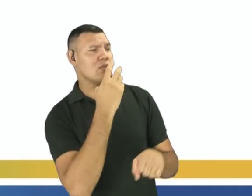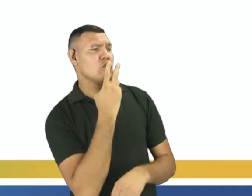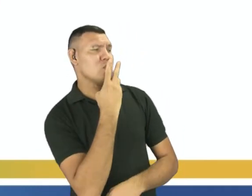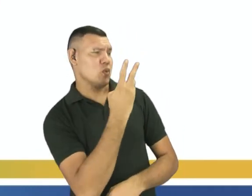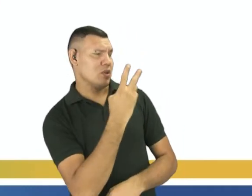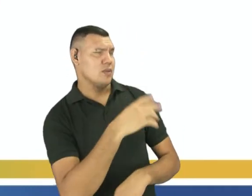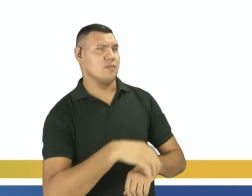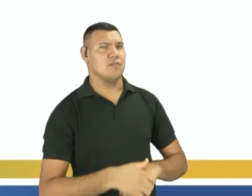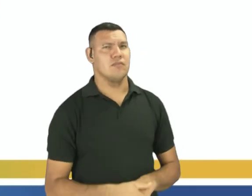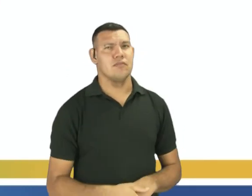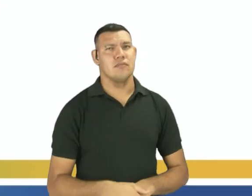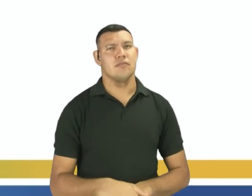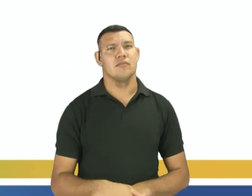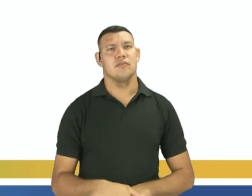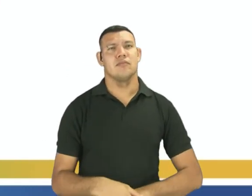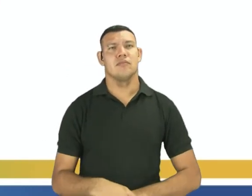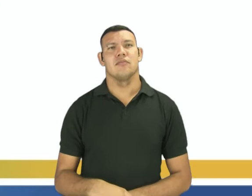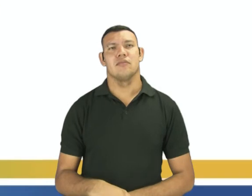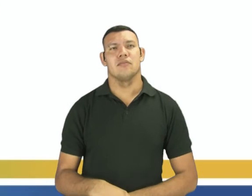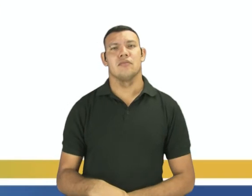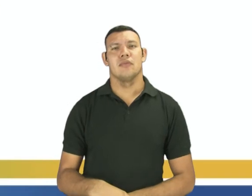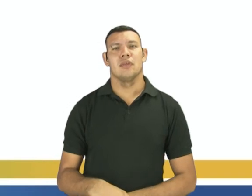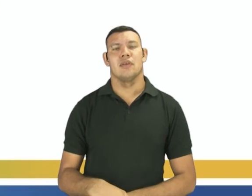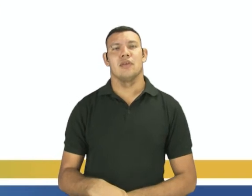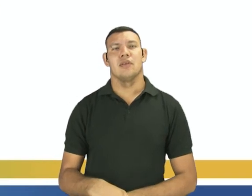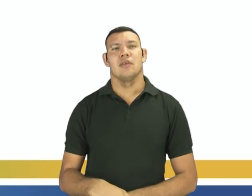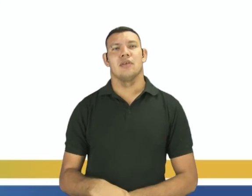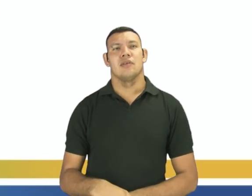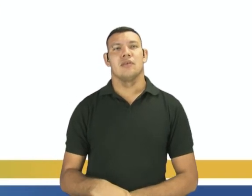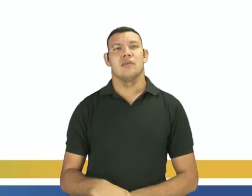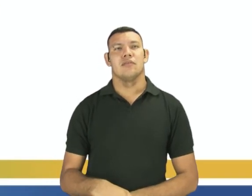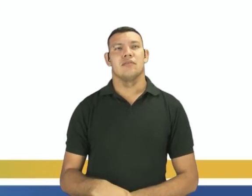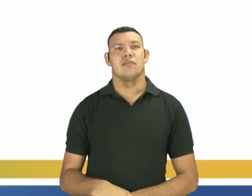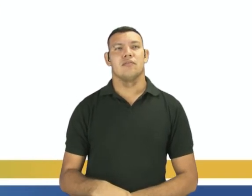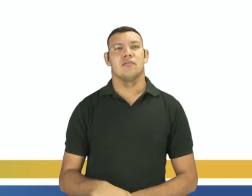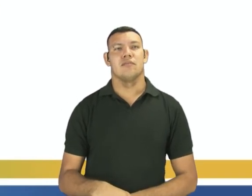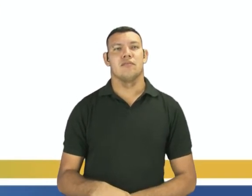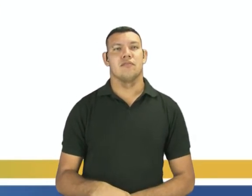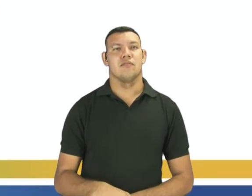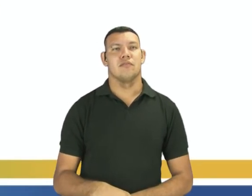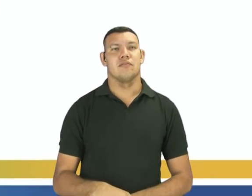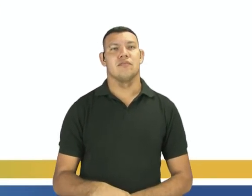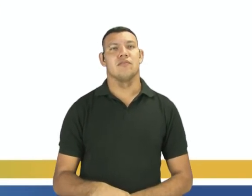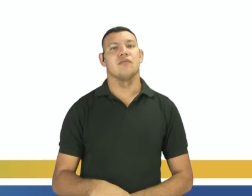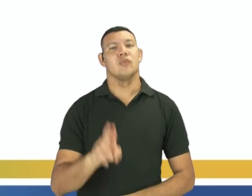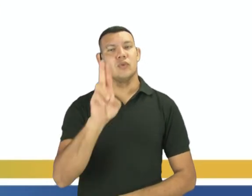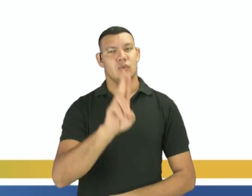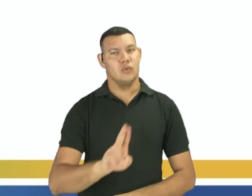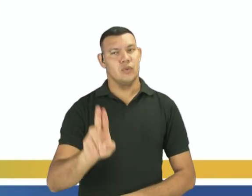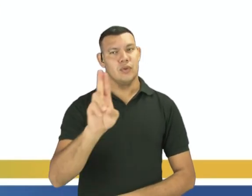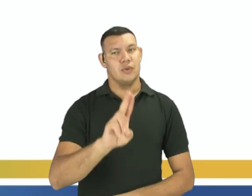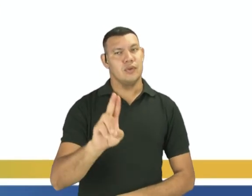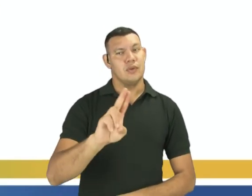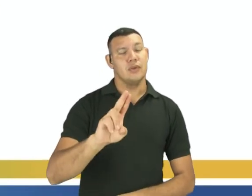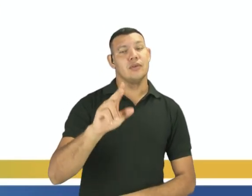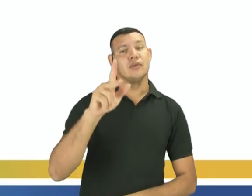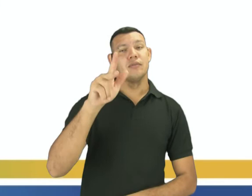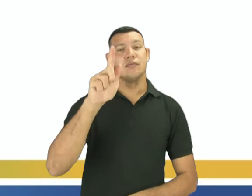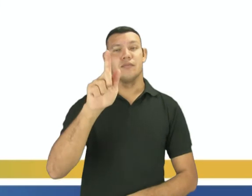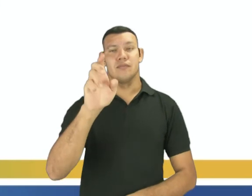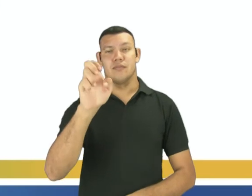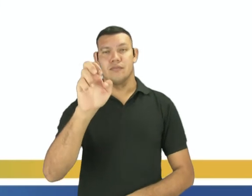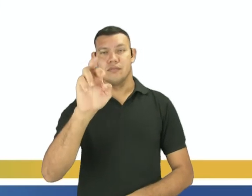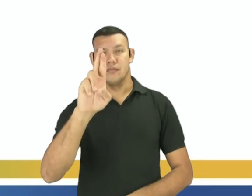Então, nesse caso, vai ser usado aí o verbo stopped para utilizar o gerúndio, smoking. Se eu